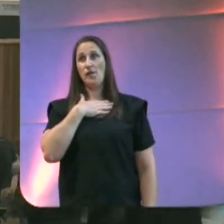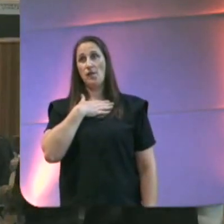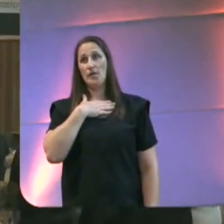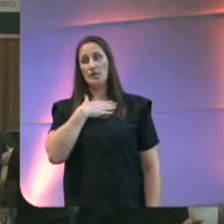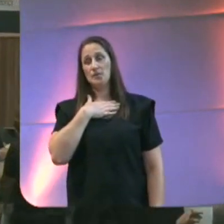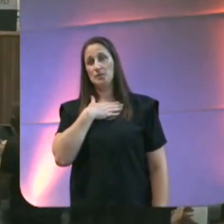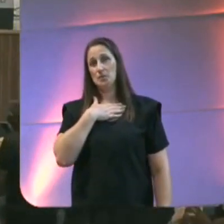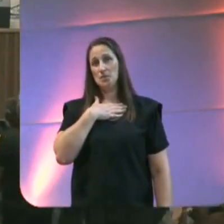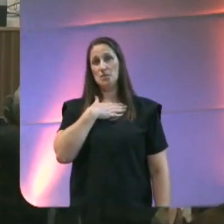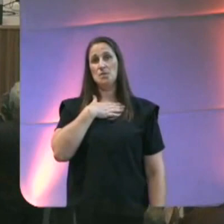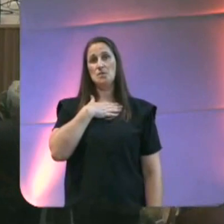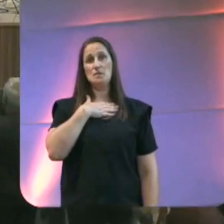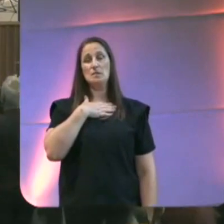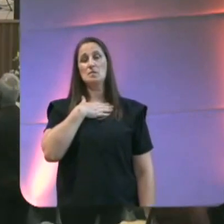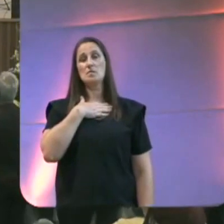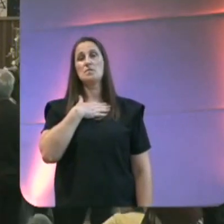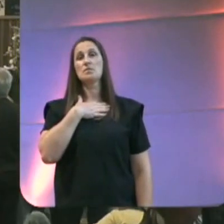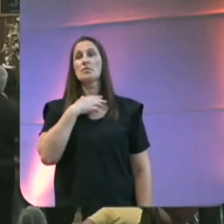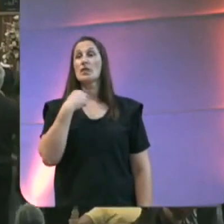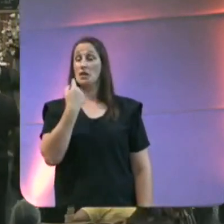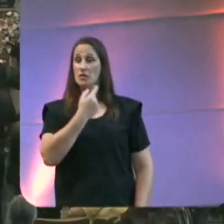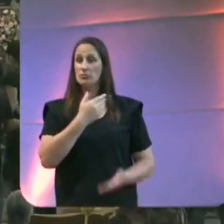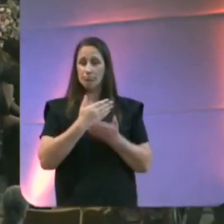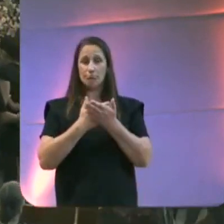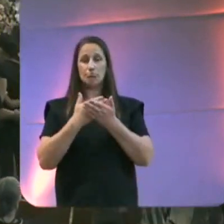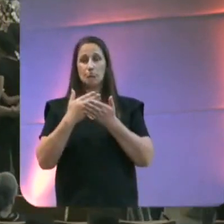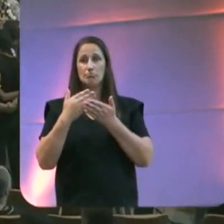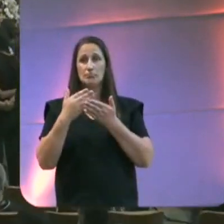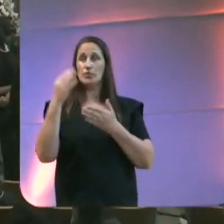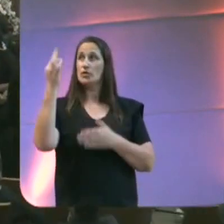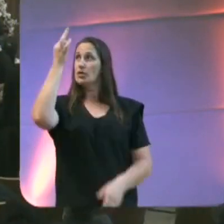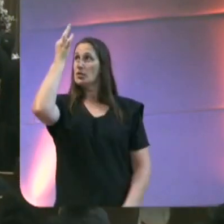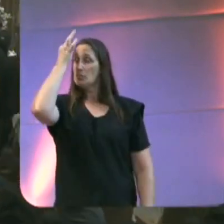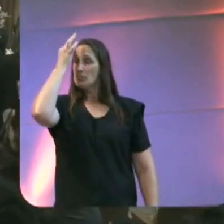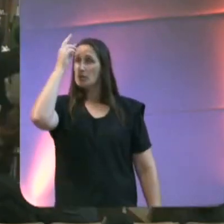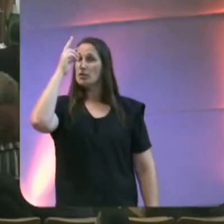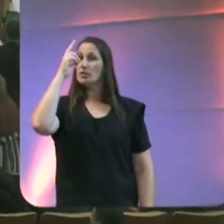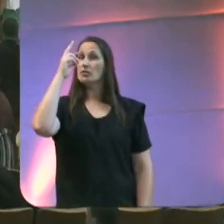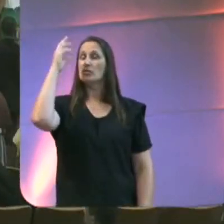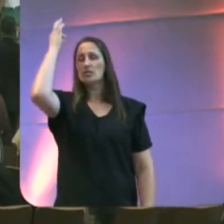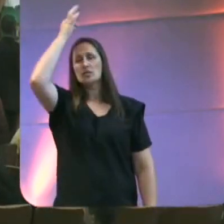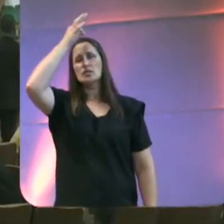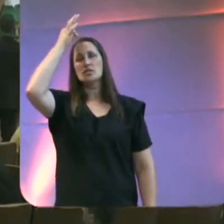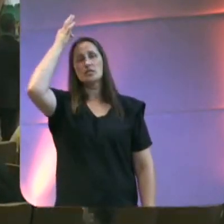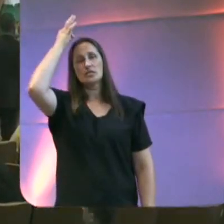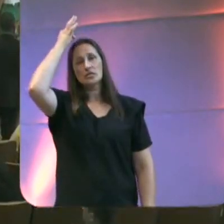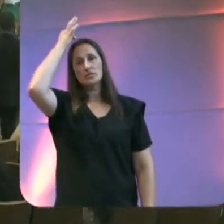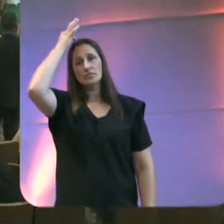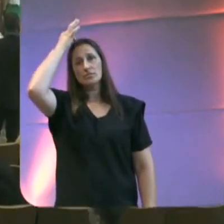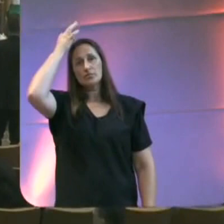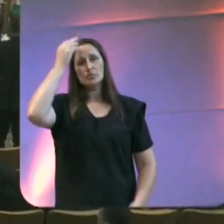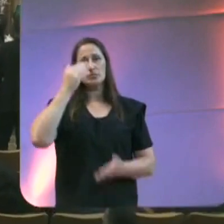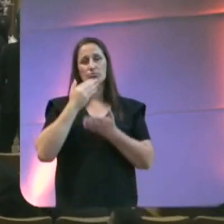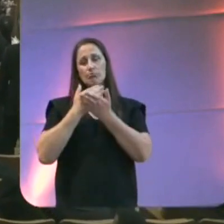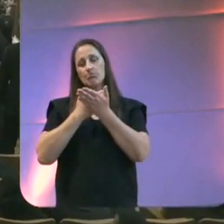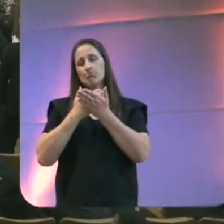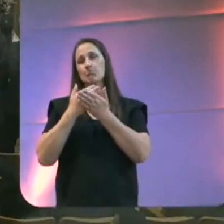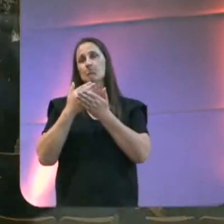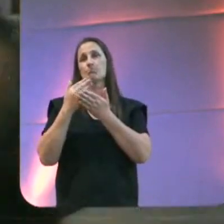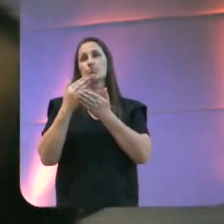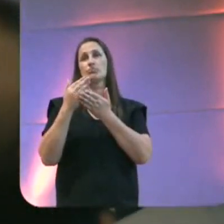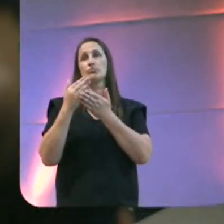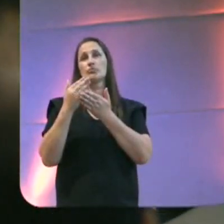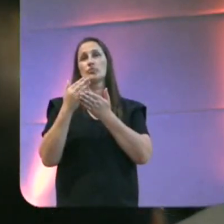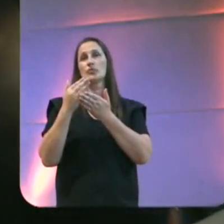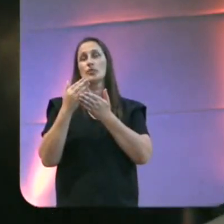tua presença. E a gente começa, e o Espírito Santo vai dando os próximos passos. Outra